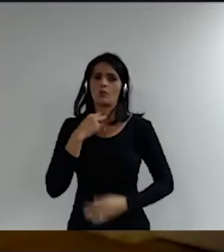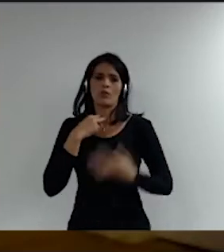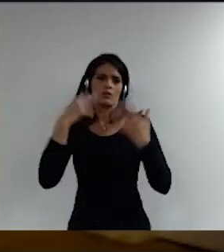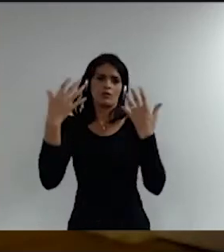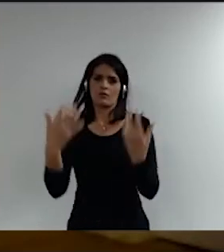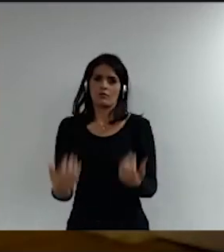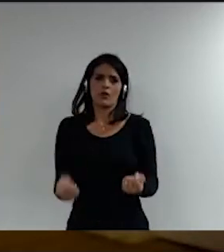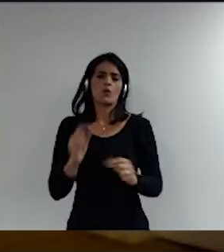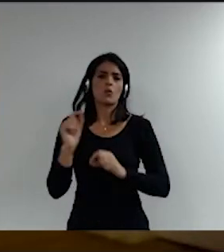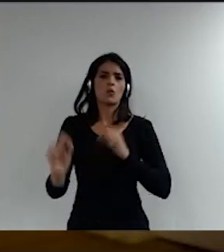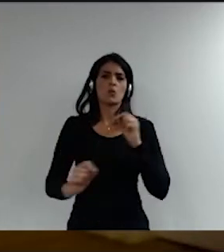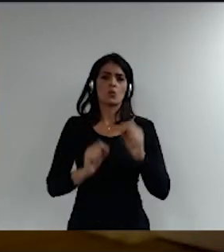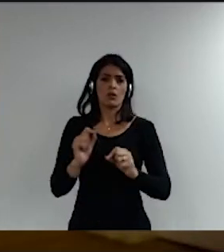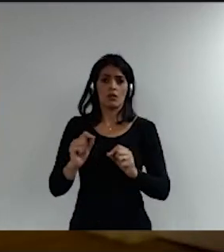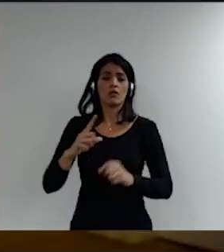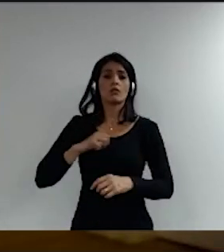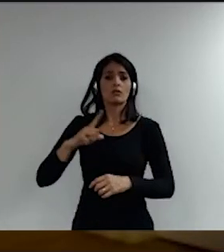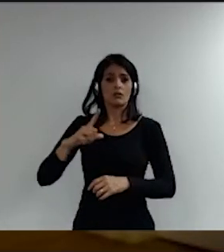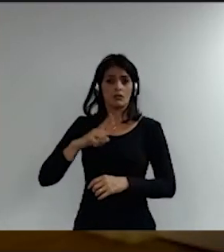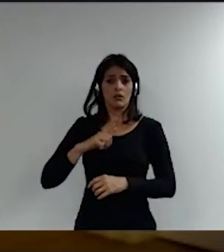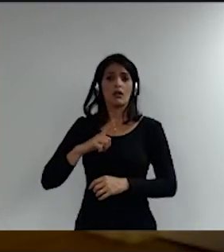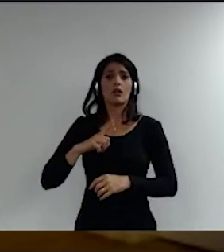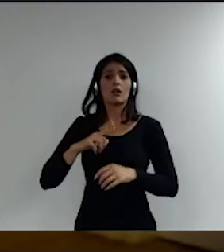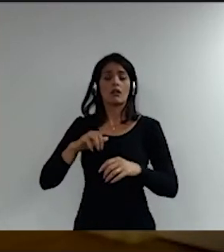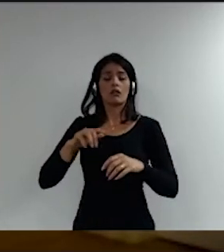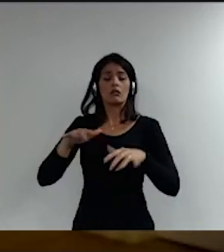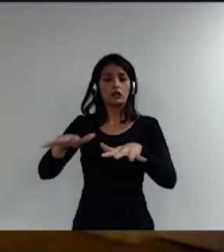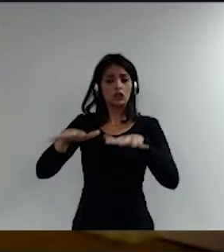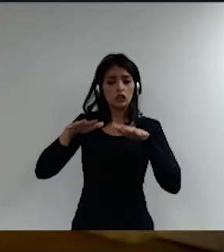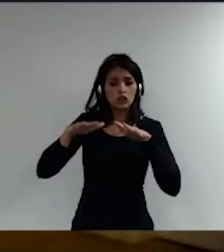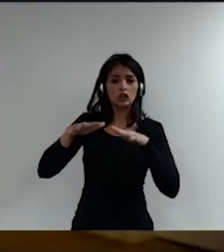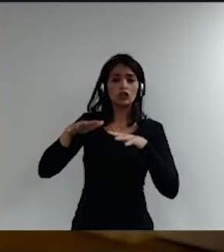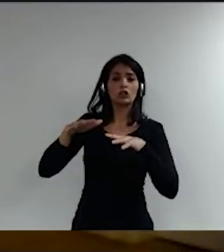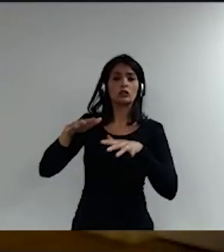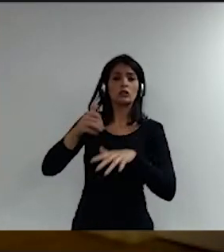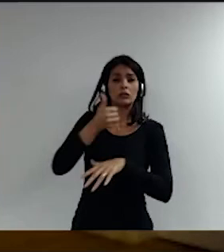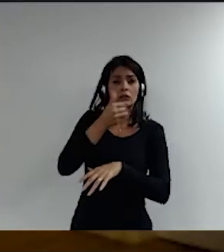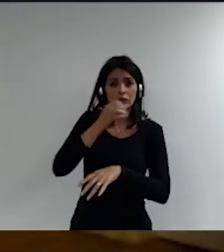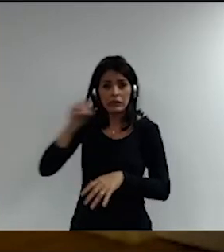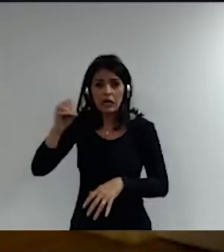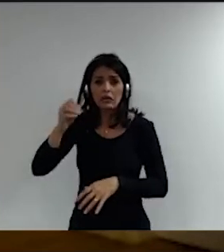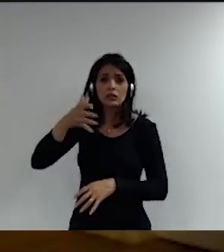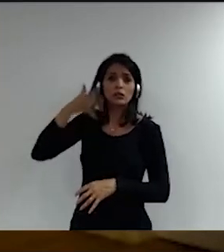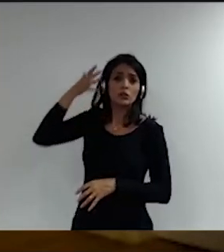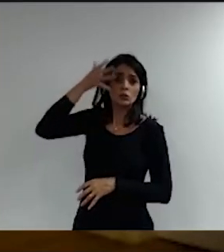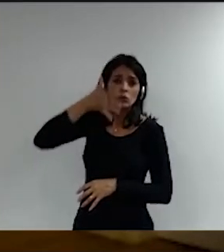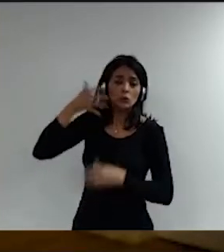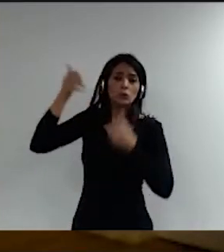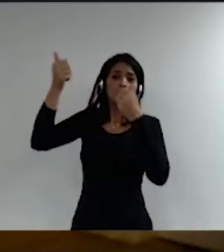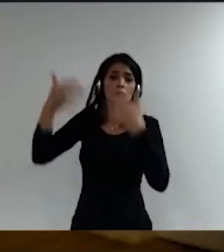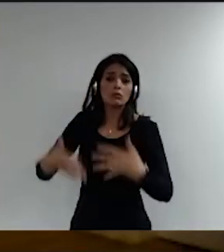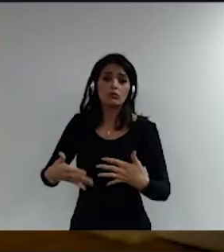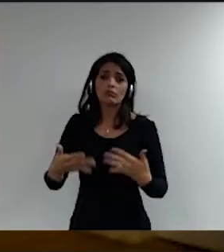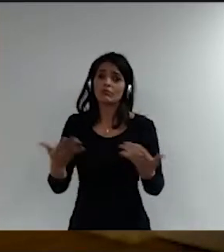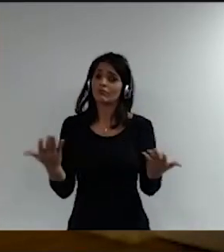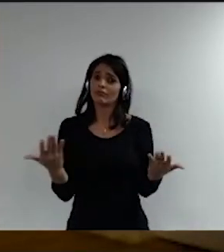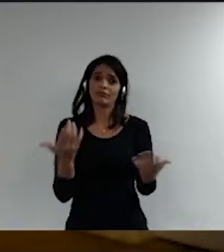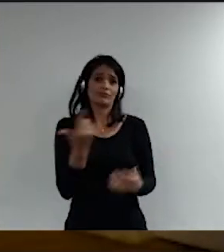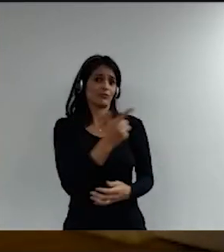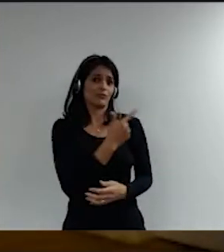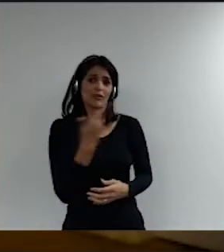que uma sessão tenha 100 sustentações orais. Não vai ter sessão.